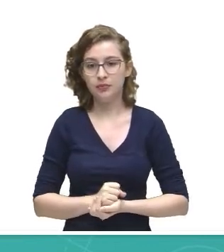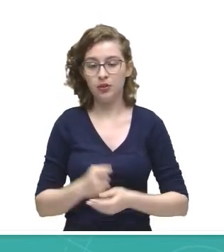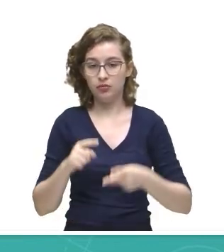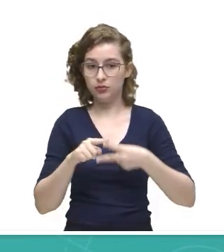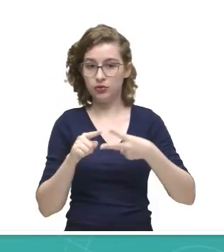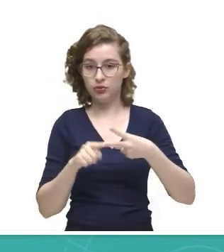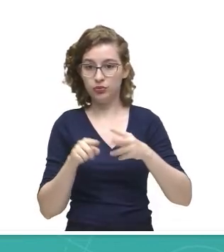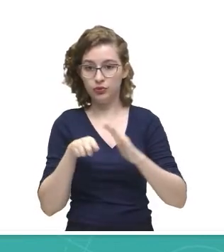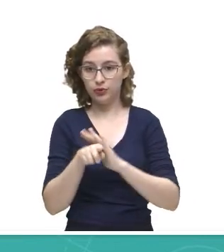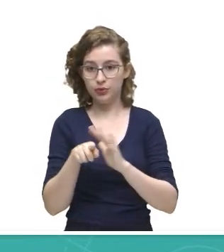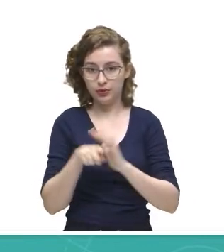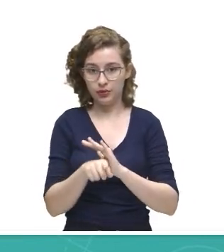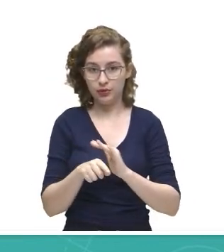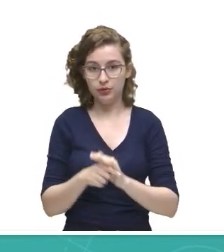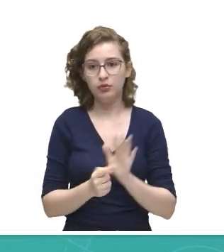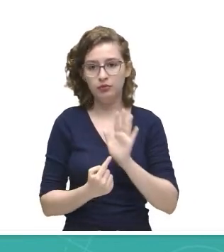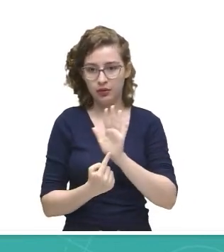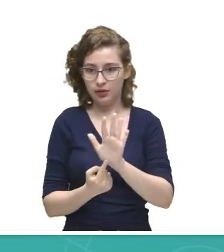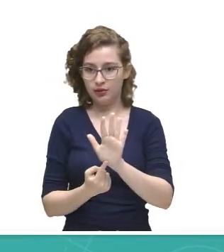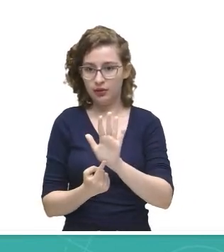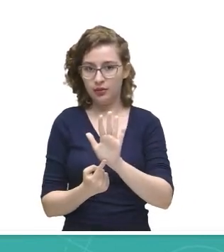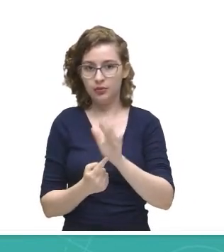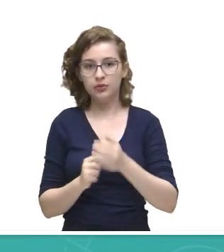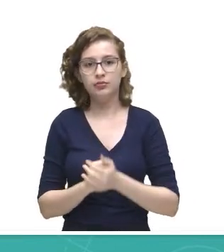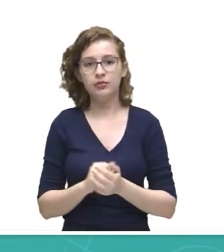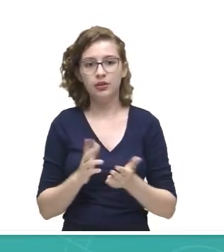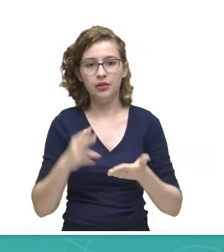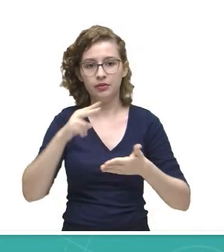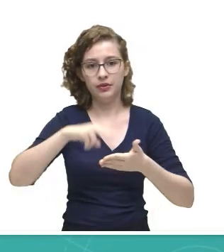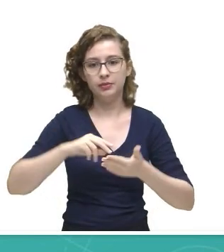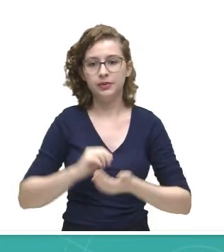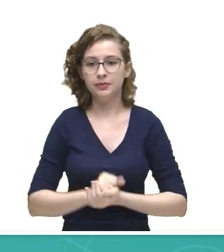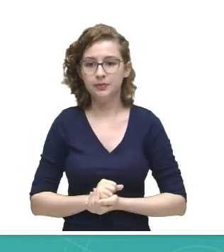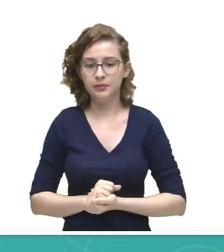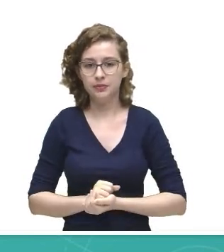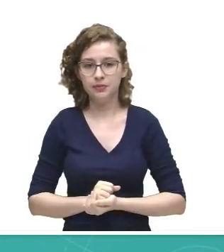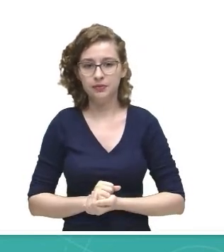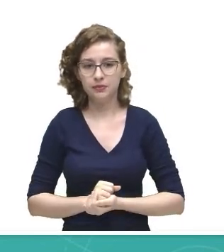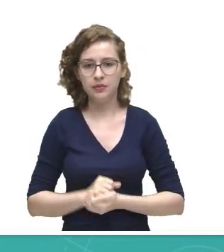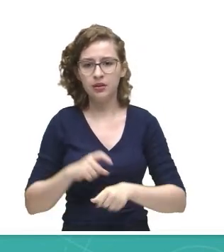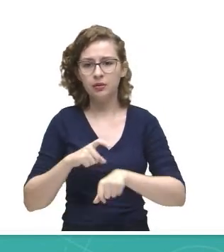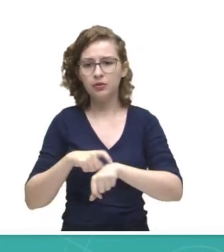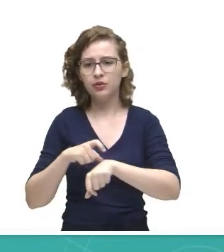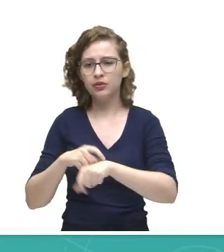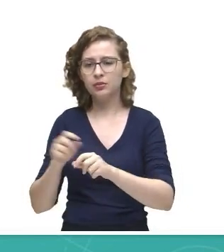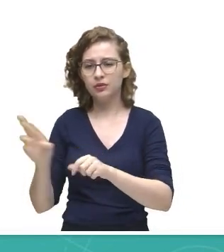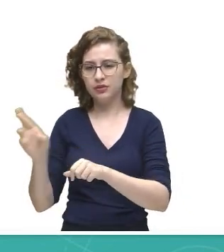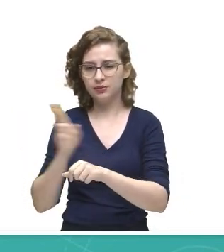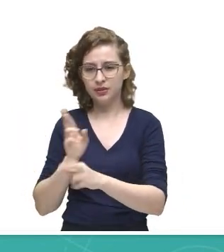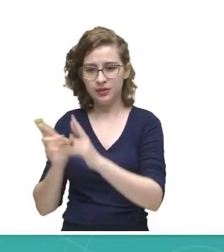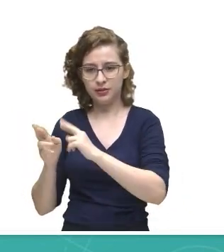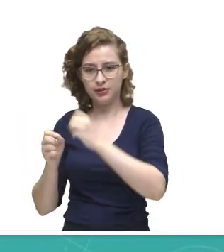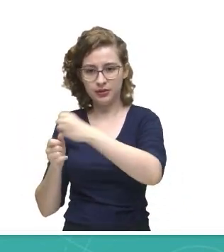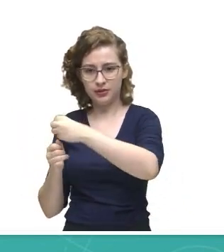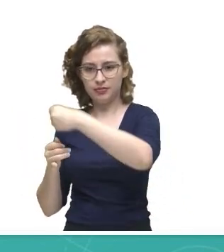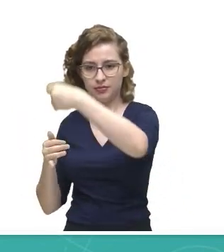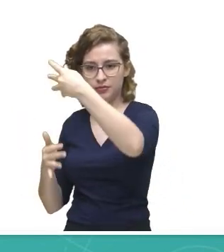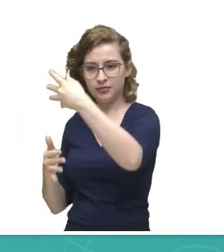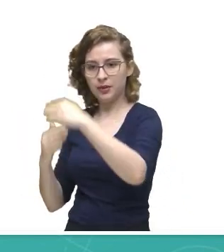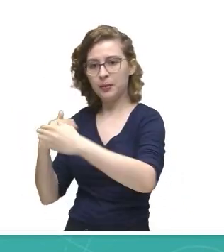vou deixar ela aí para vocês, vou ler a segunda questão agora e vou deixar lá um tempinho para que vocês respondam. Interajam no